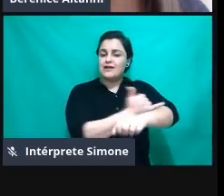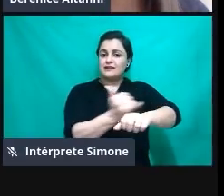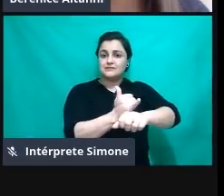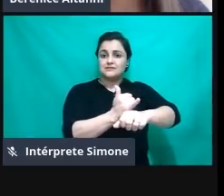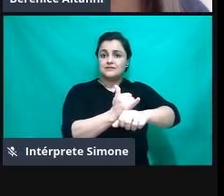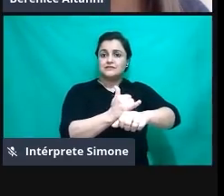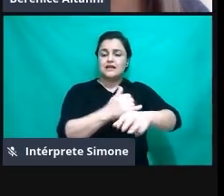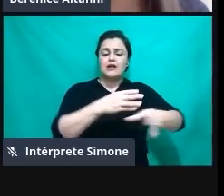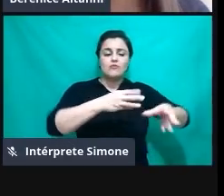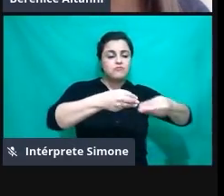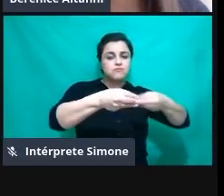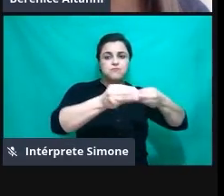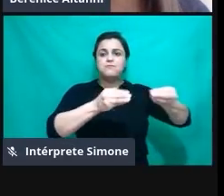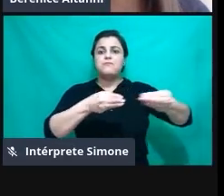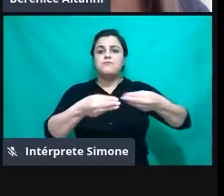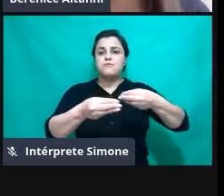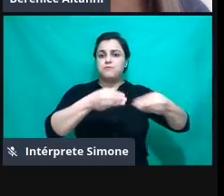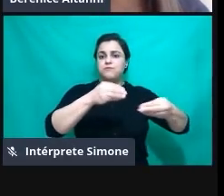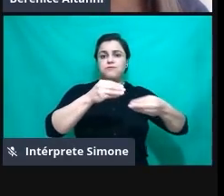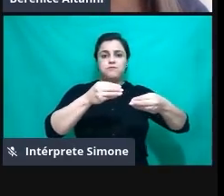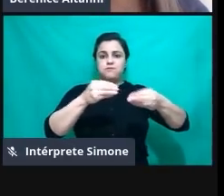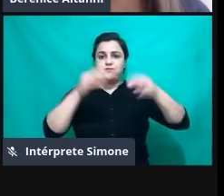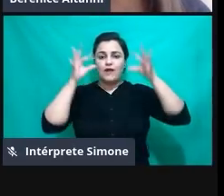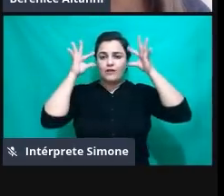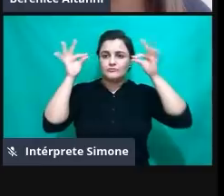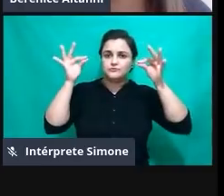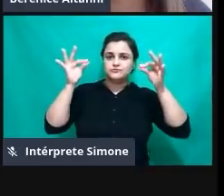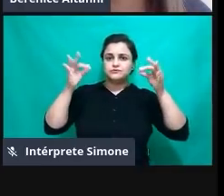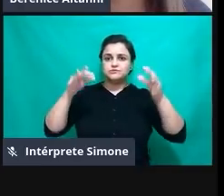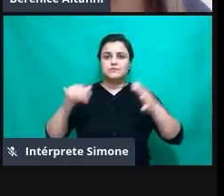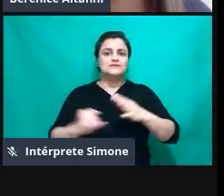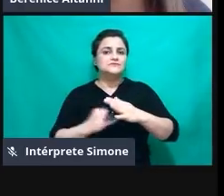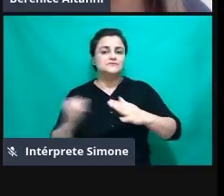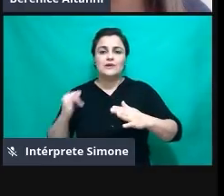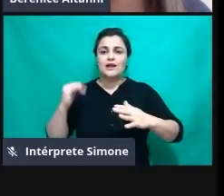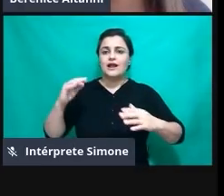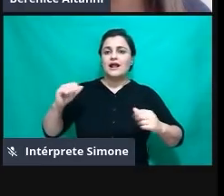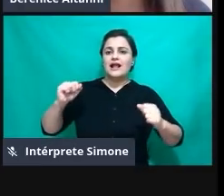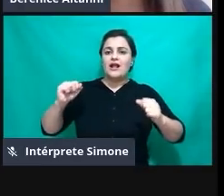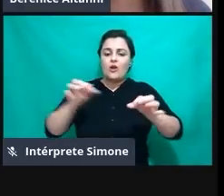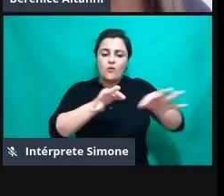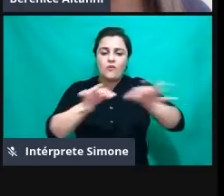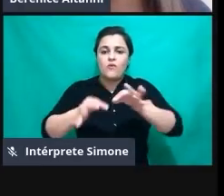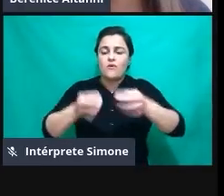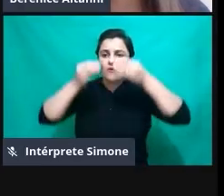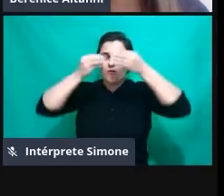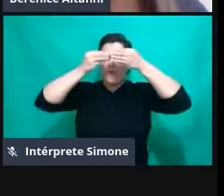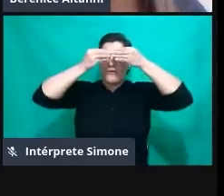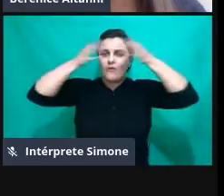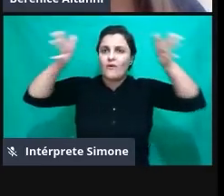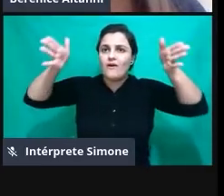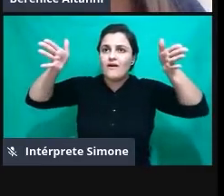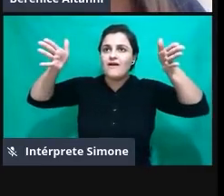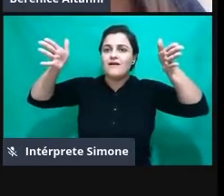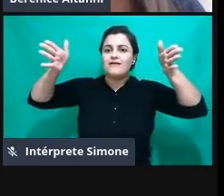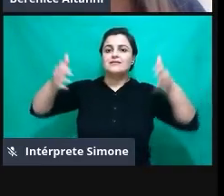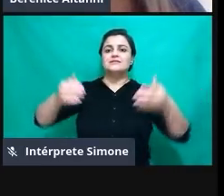híbridos, formais e informais, organizados e abertos, intencionais e não